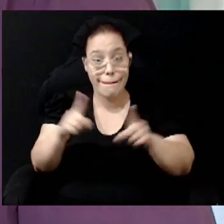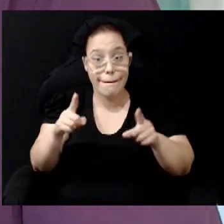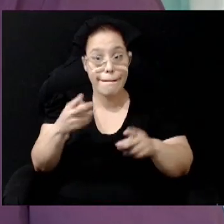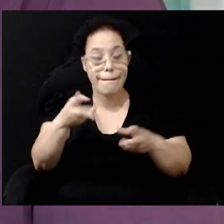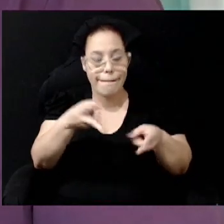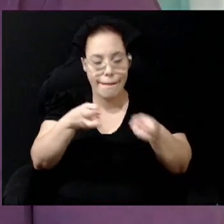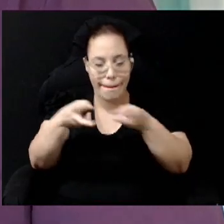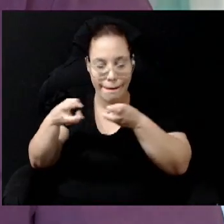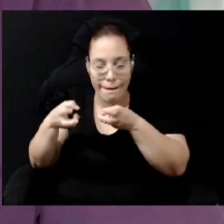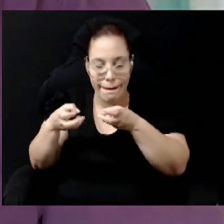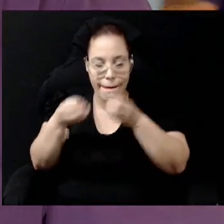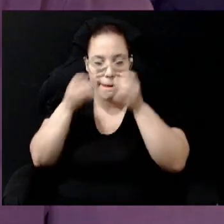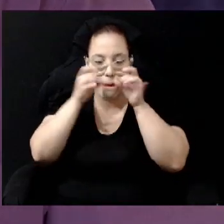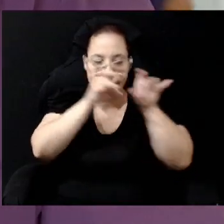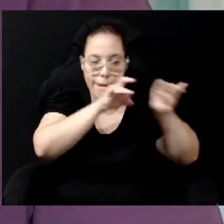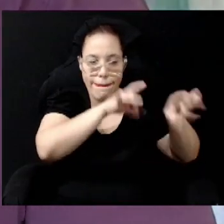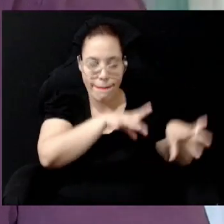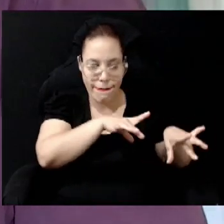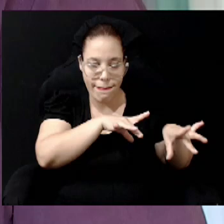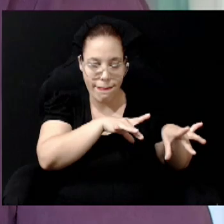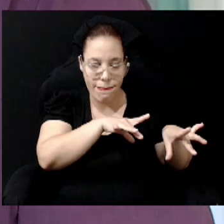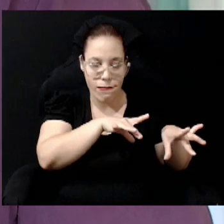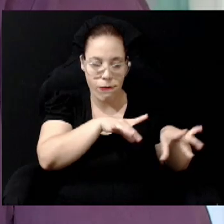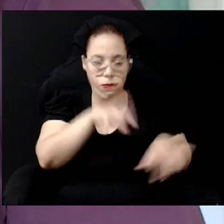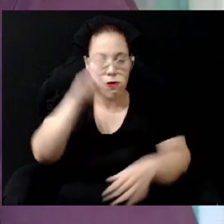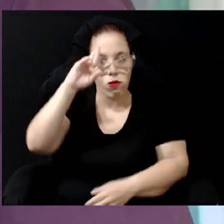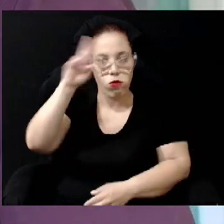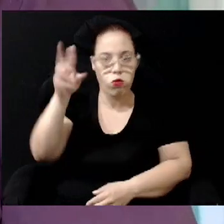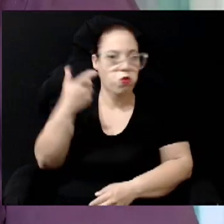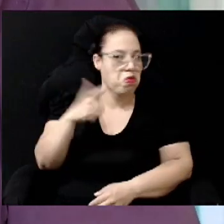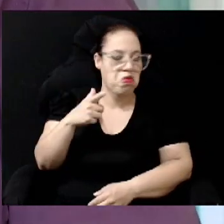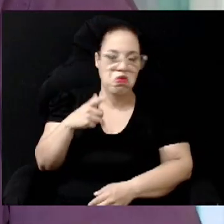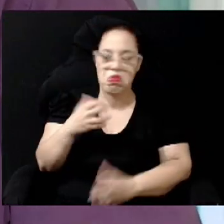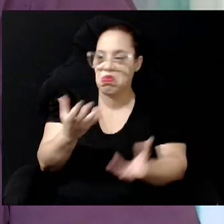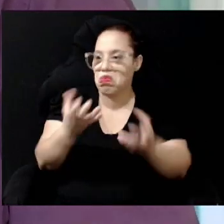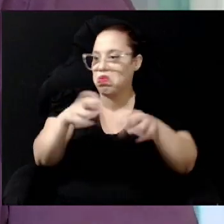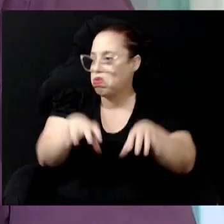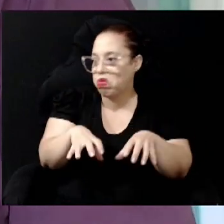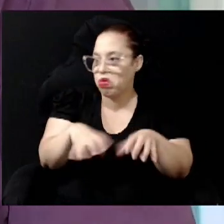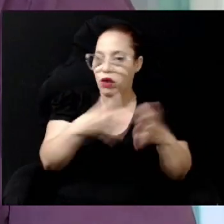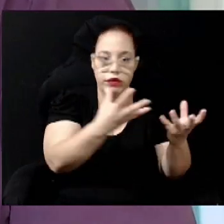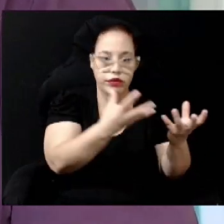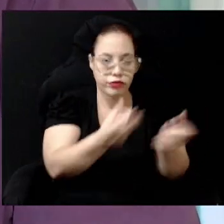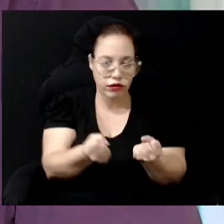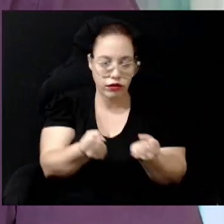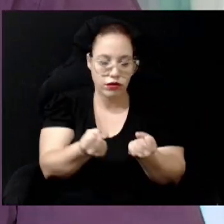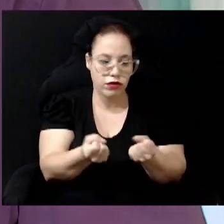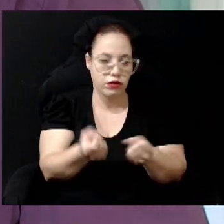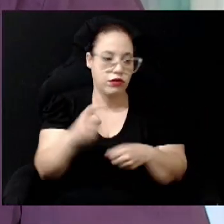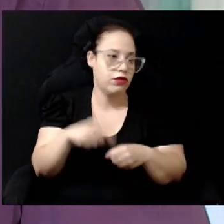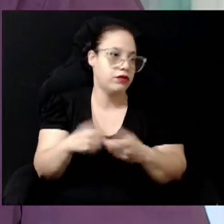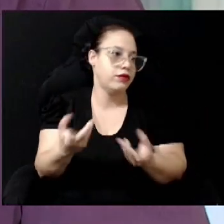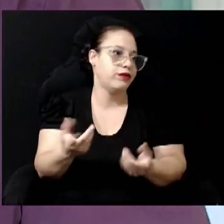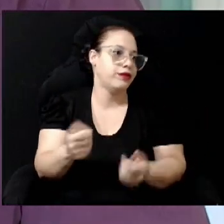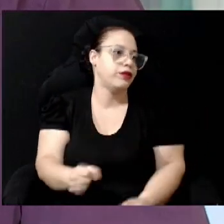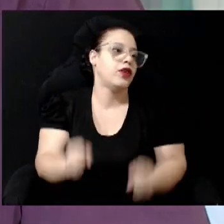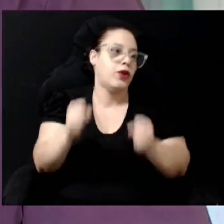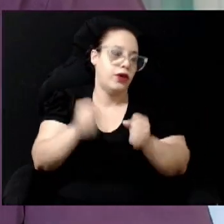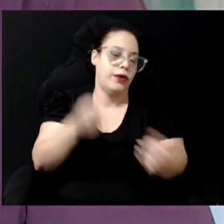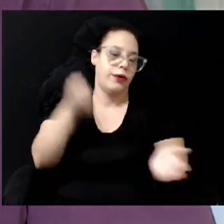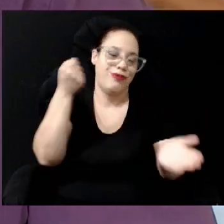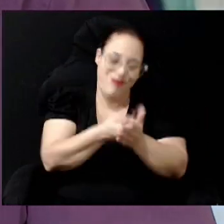foi abandonado ou quando o tutor não demonstra interesse em resgatar o animal, aí ele pode ser autuado